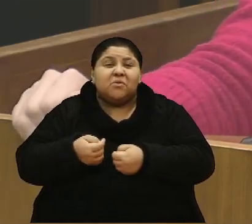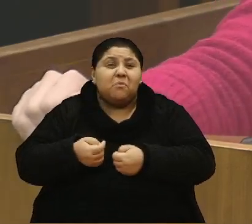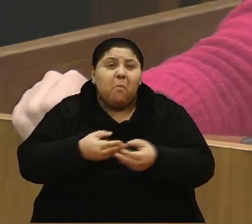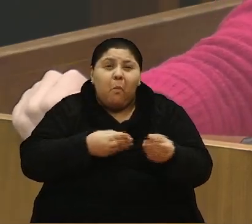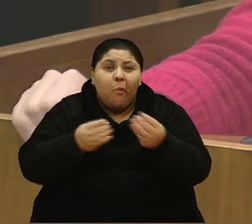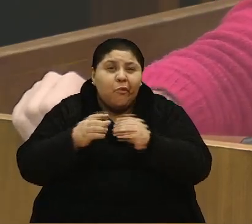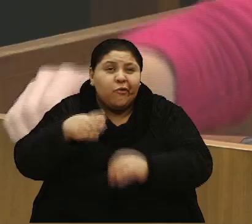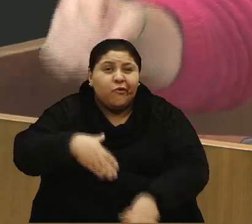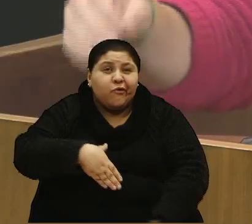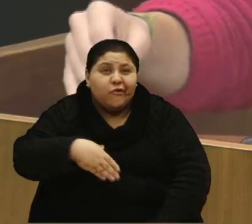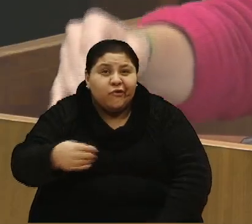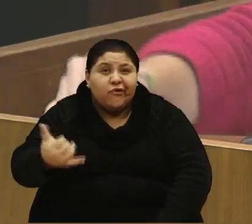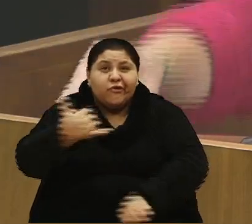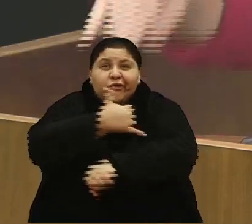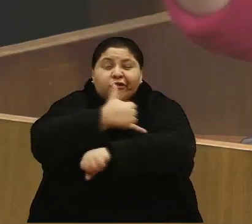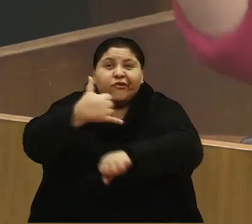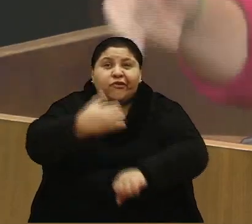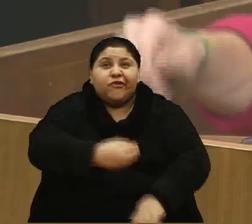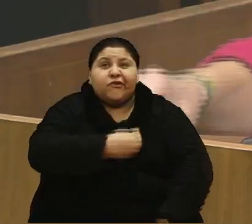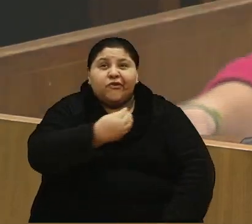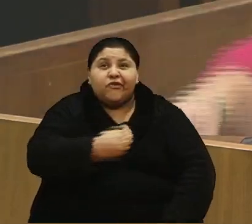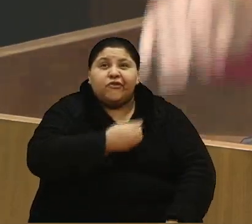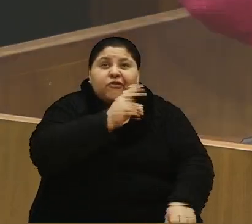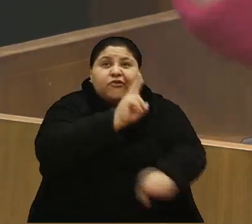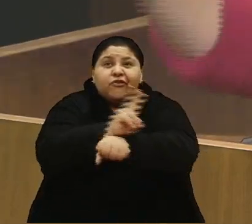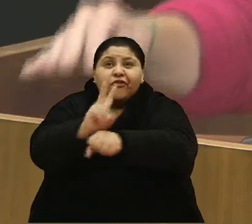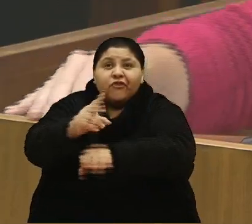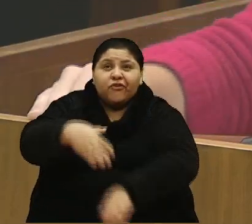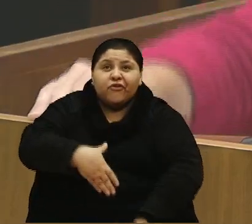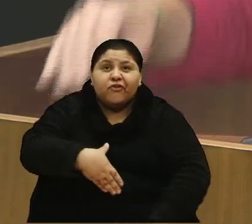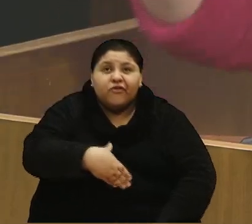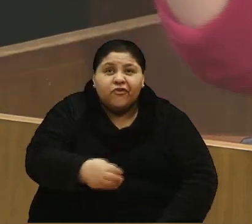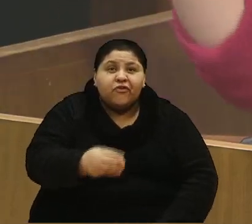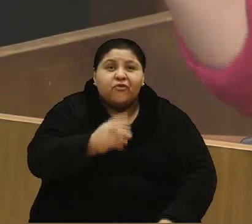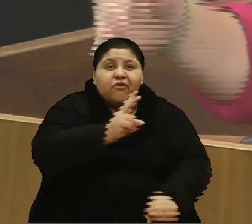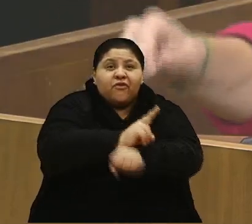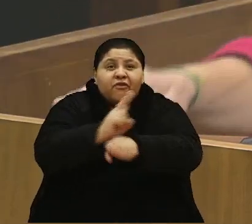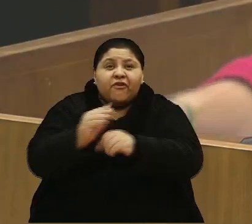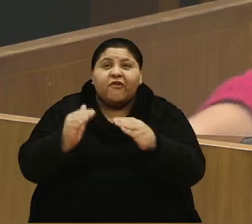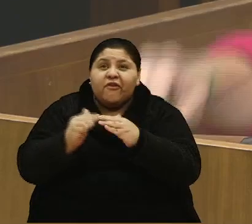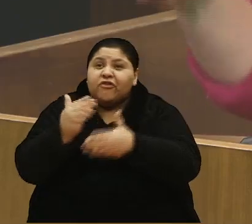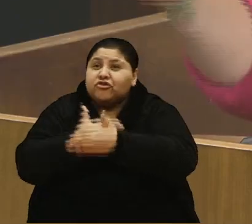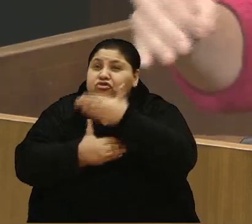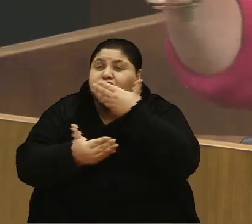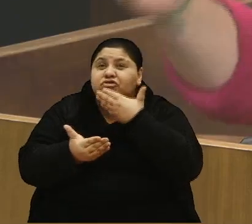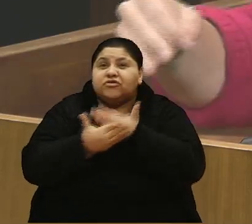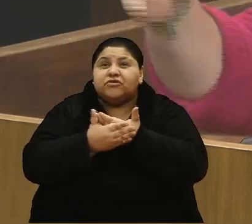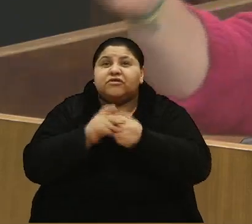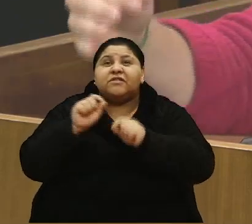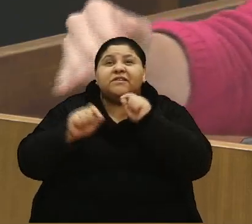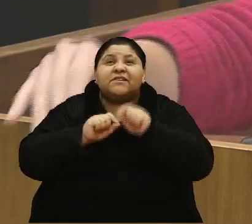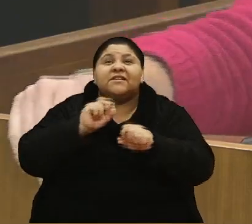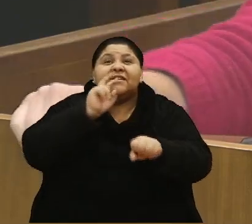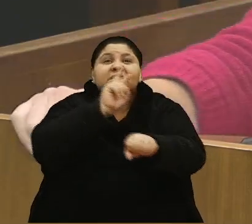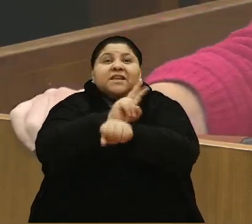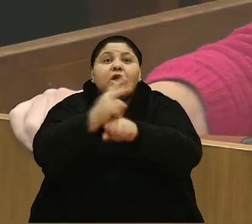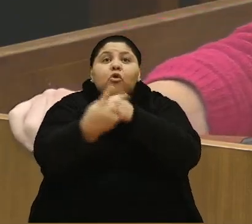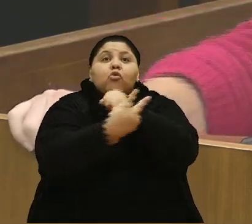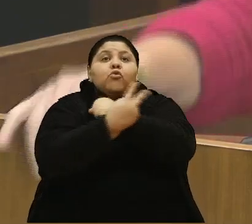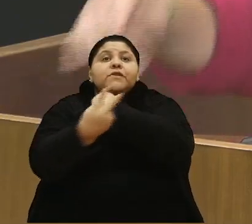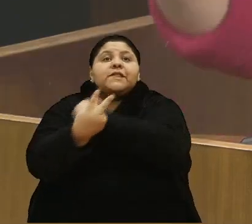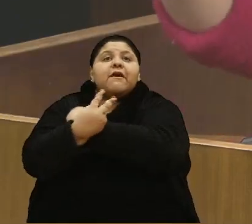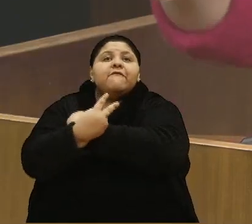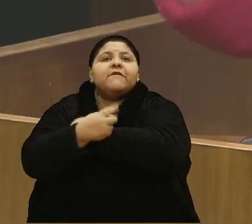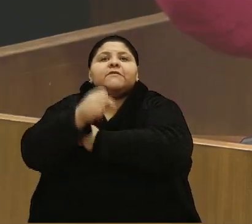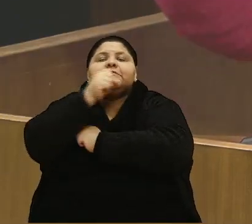filhos e passaram a sua vida inteira cuidando dos filhos, cuidando da casa, cuidando de todo mundo. E quem cuidava delas?